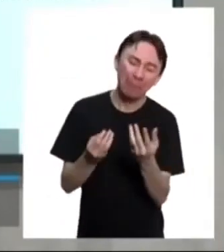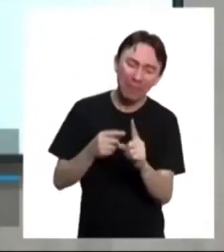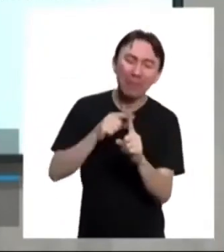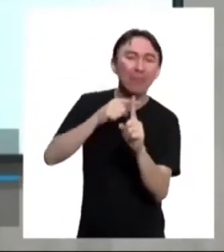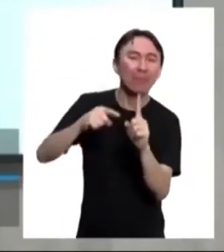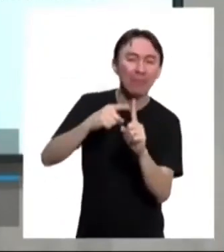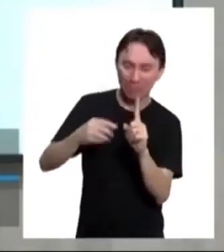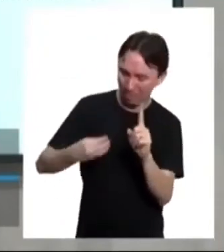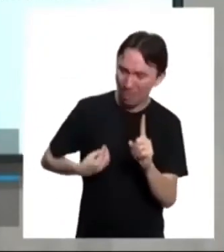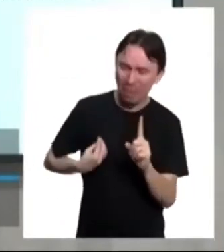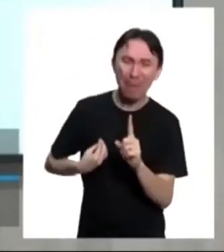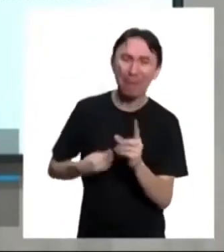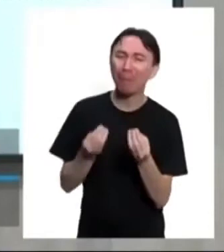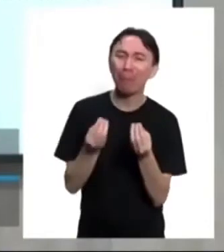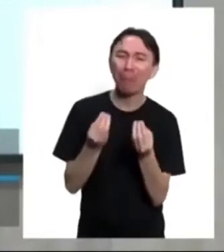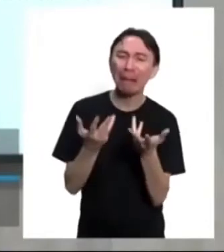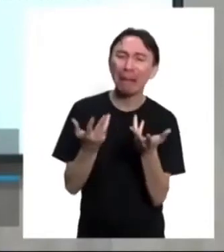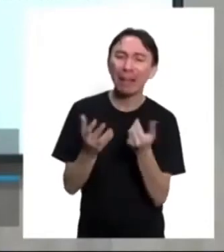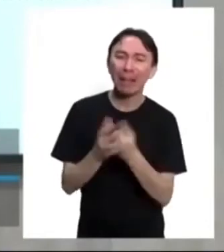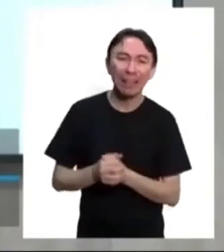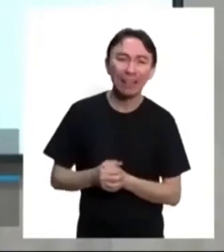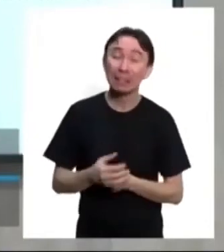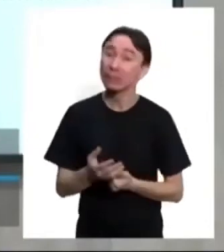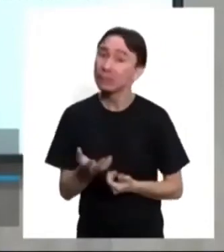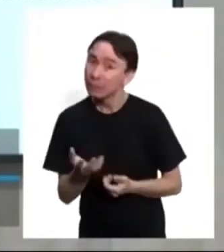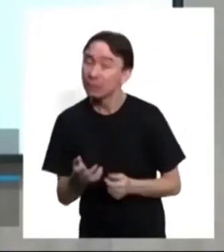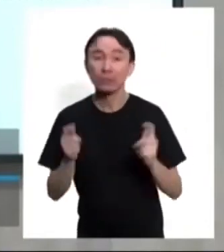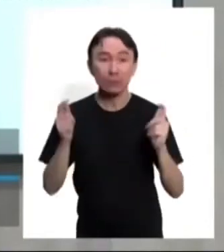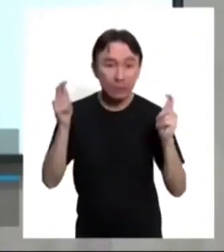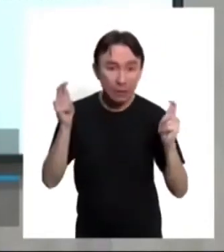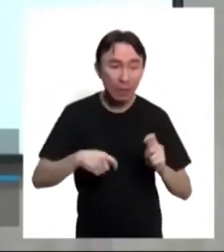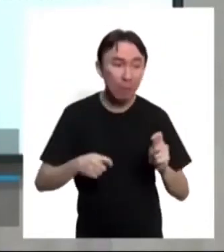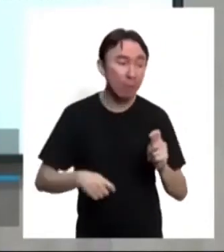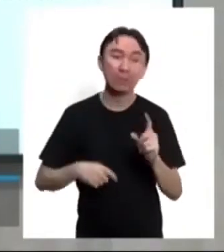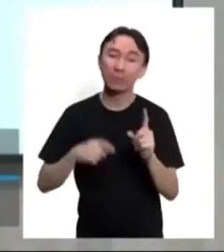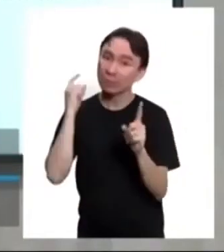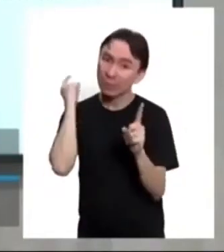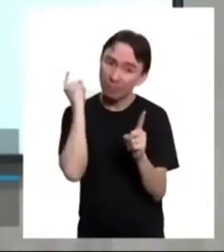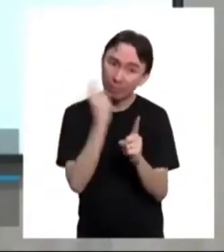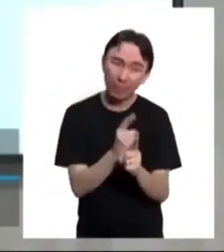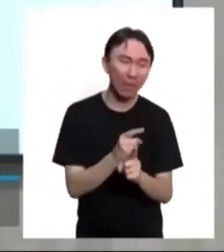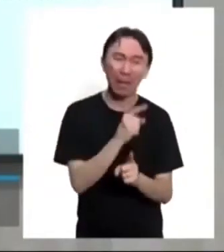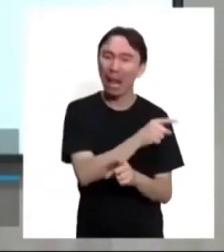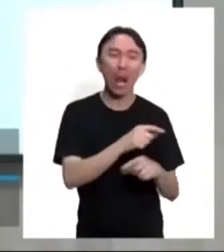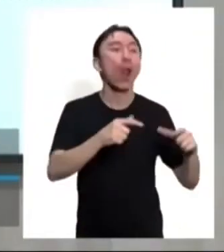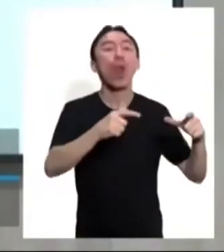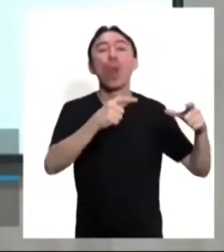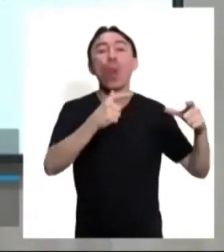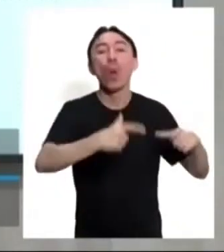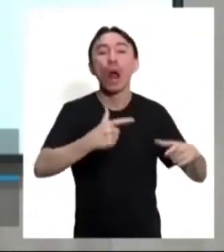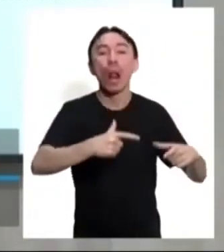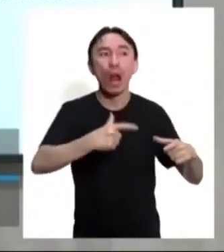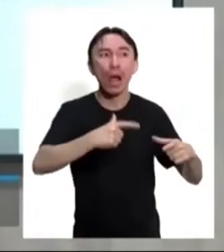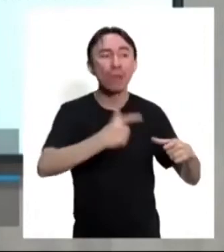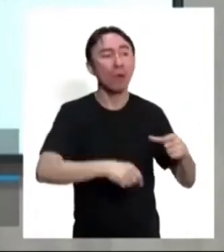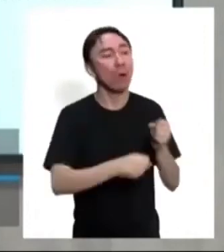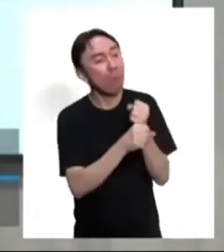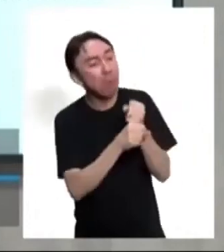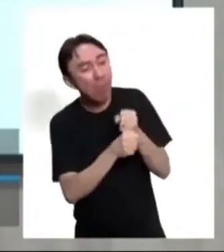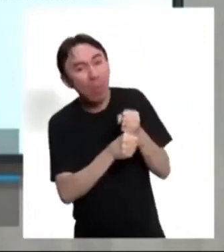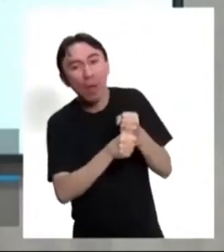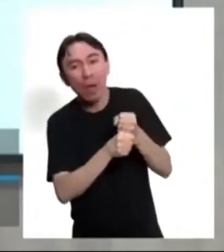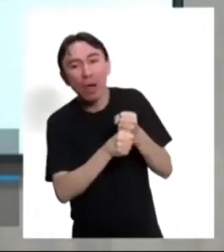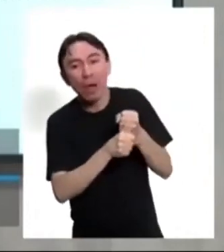Primeiro, para saber quanto tempo ainda aquela região, no caso Chernobyl, né,